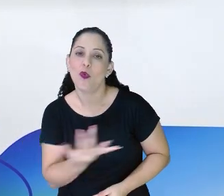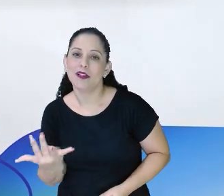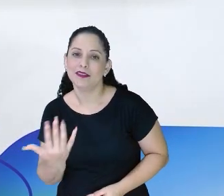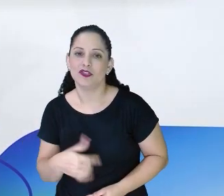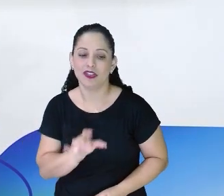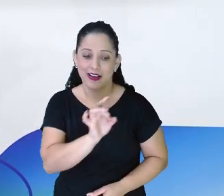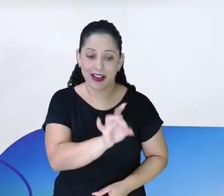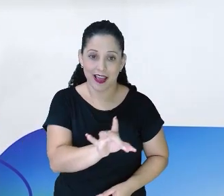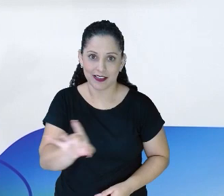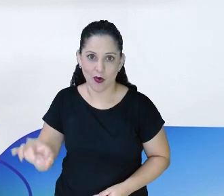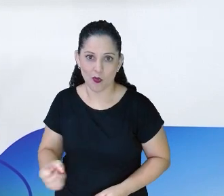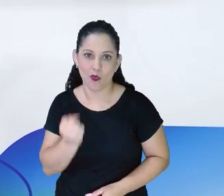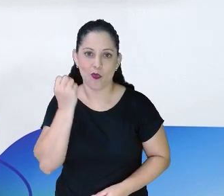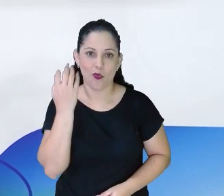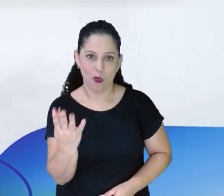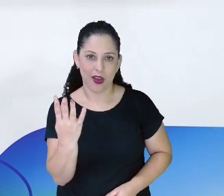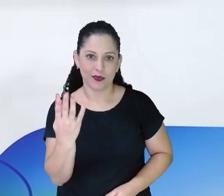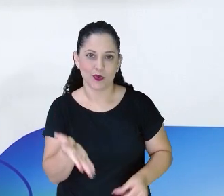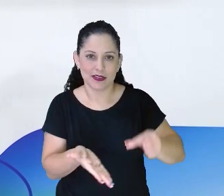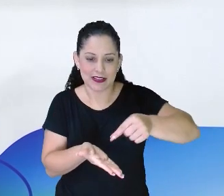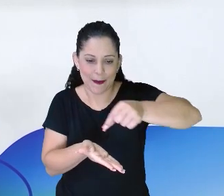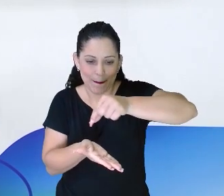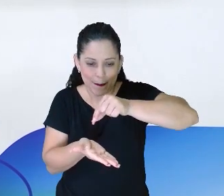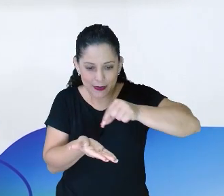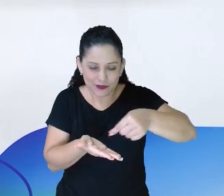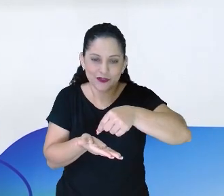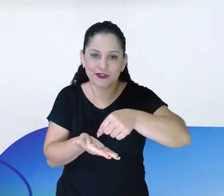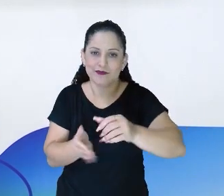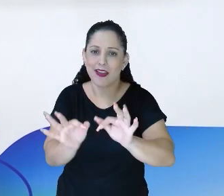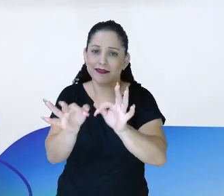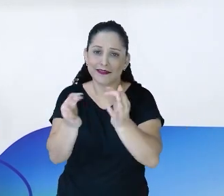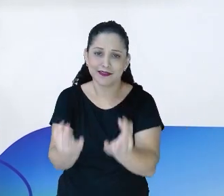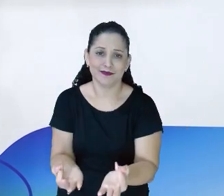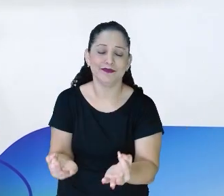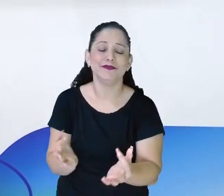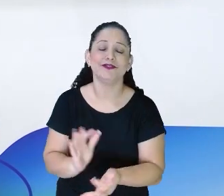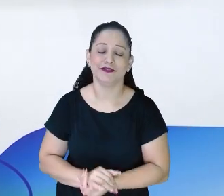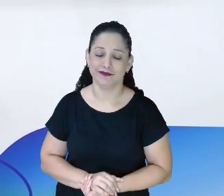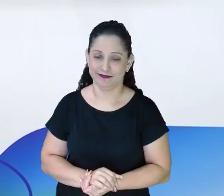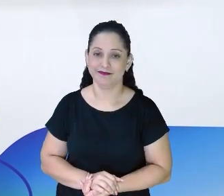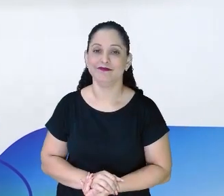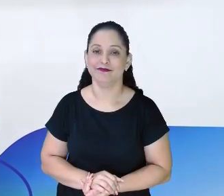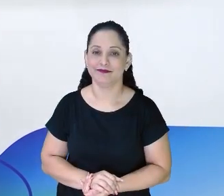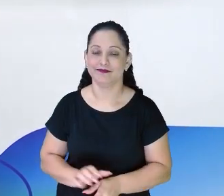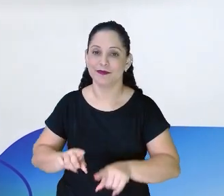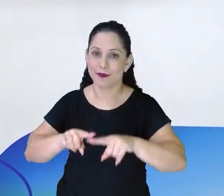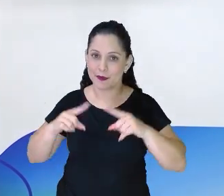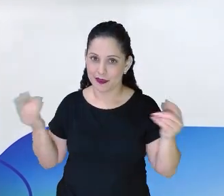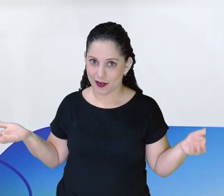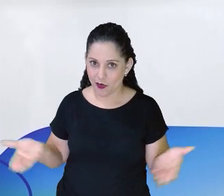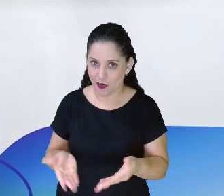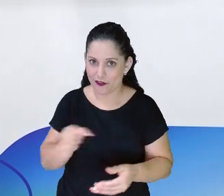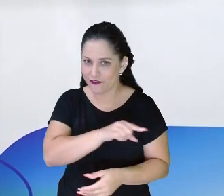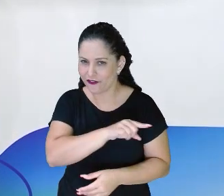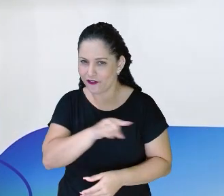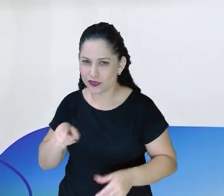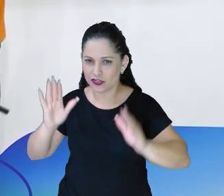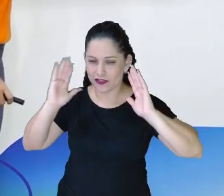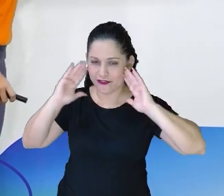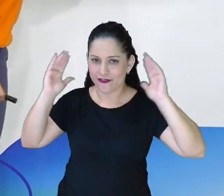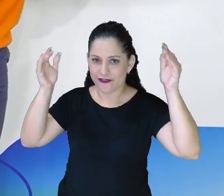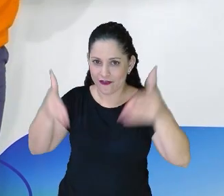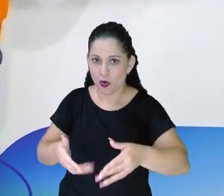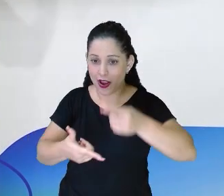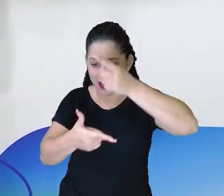sementes em cada casinha. Simples demais. Mas eu quero que vocês foquem no